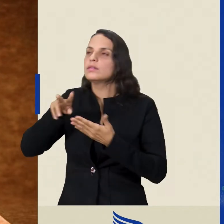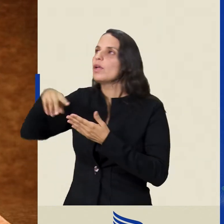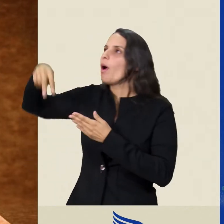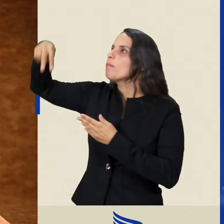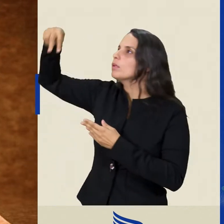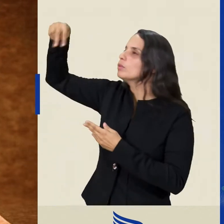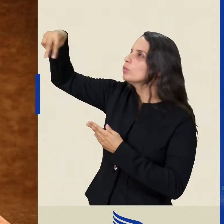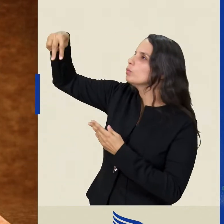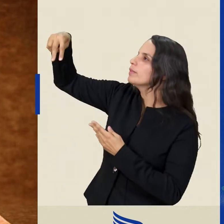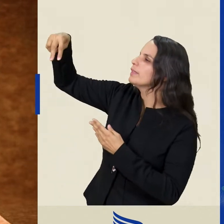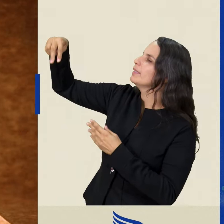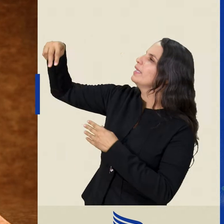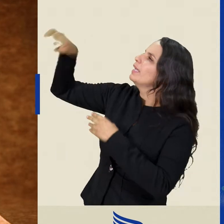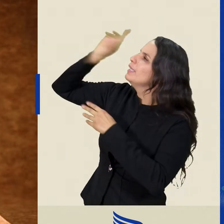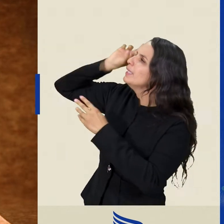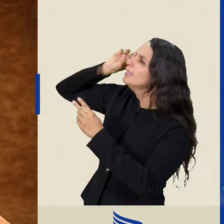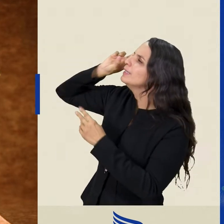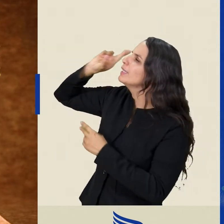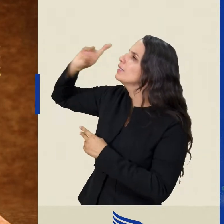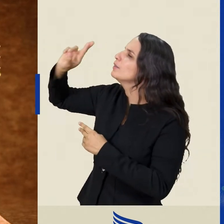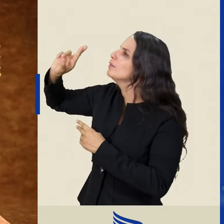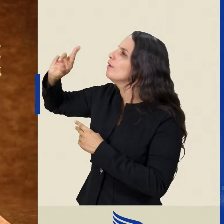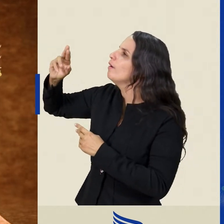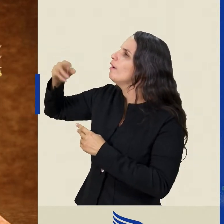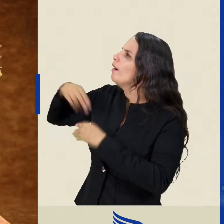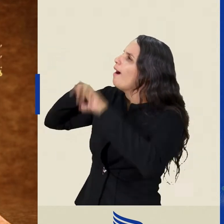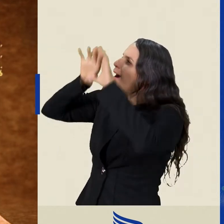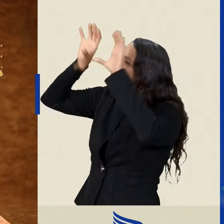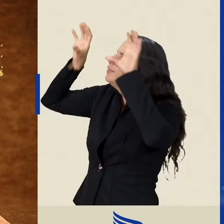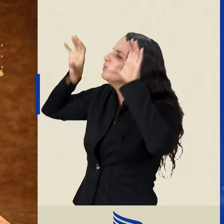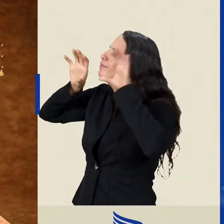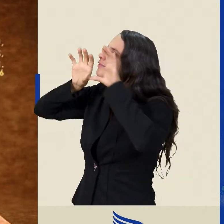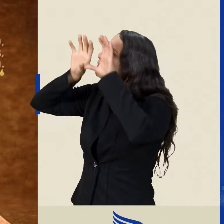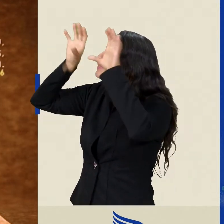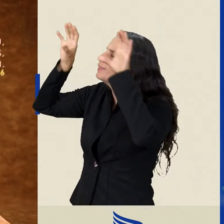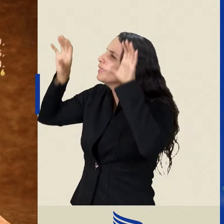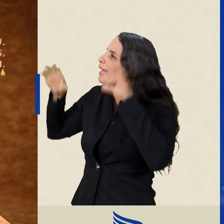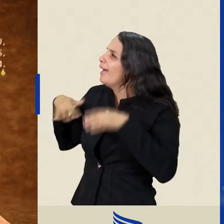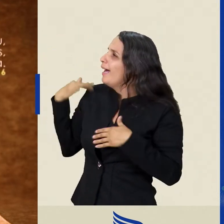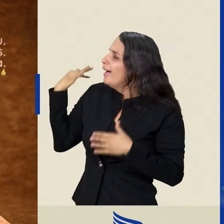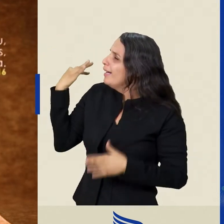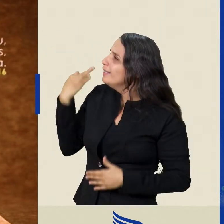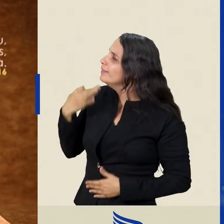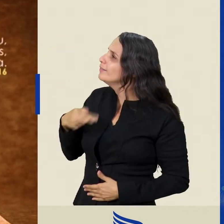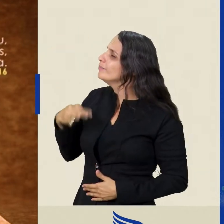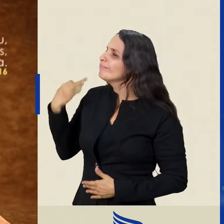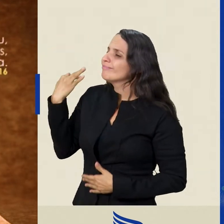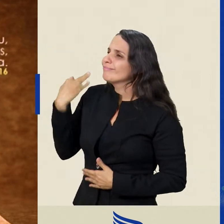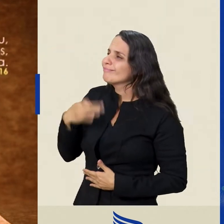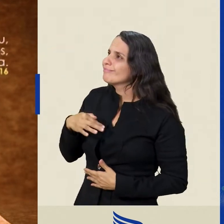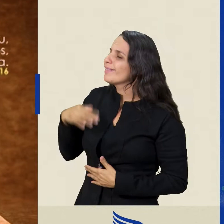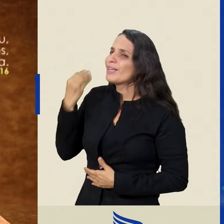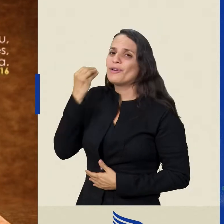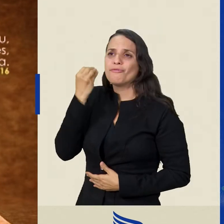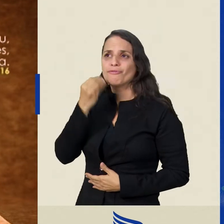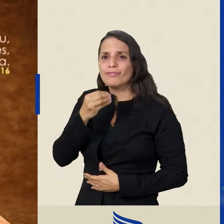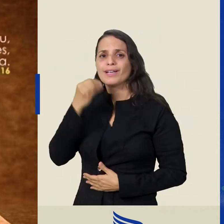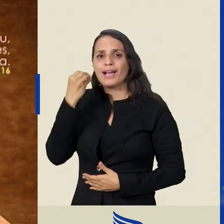mim: Senhor meu, por causa da visão, sobrevieram-me dores, e não me ficou força